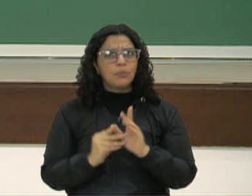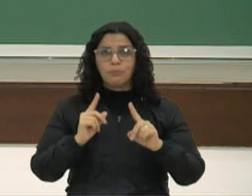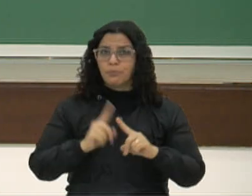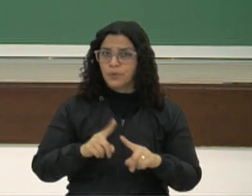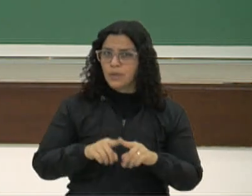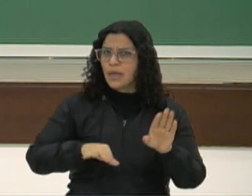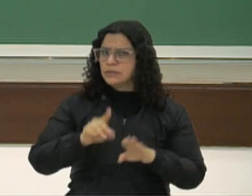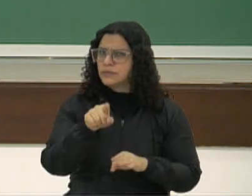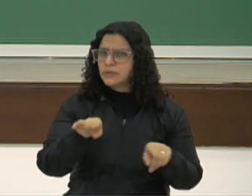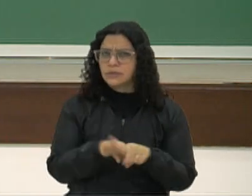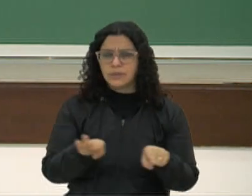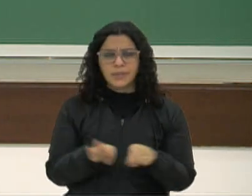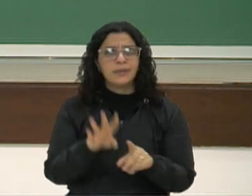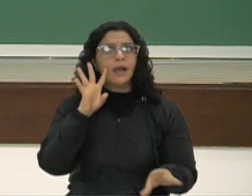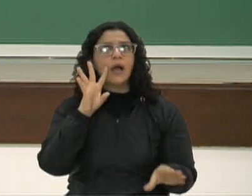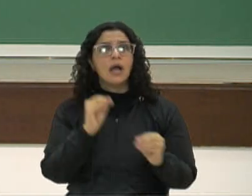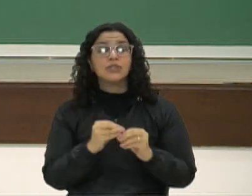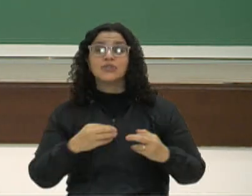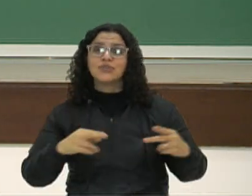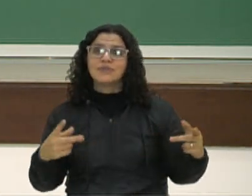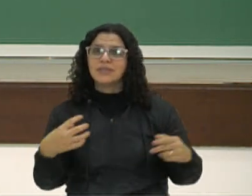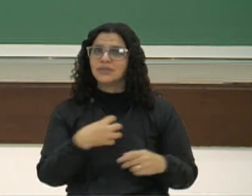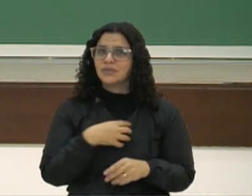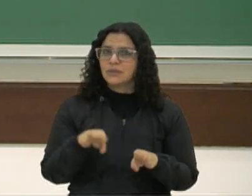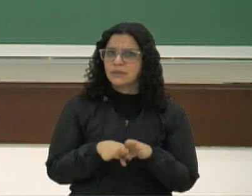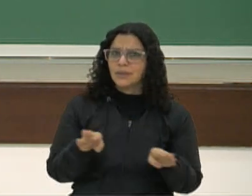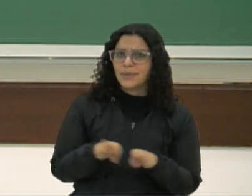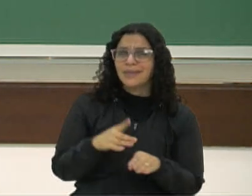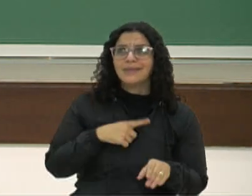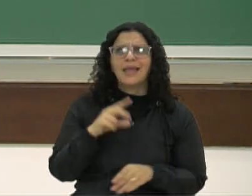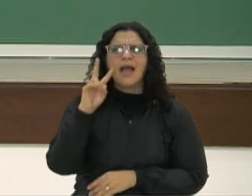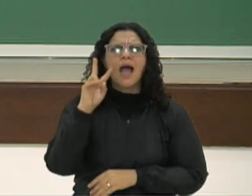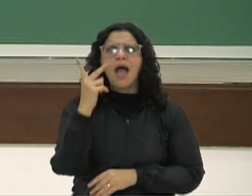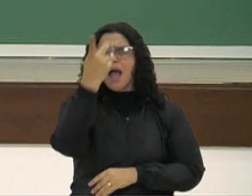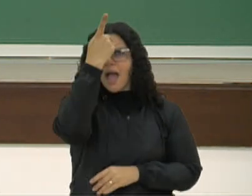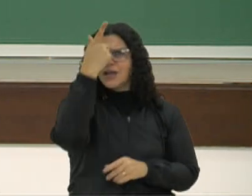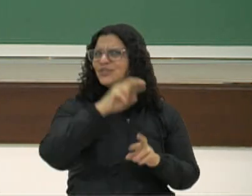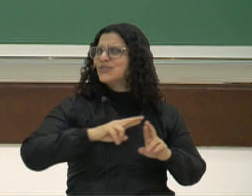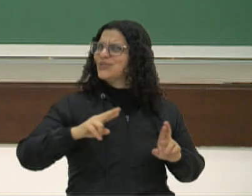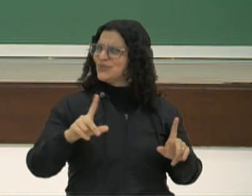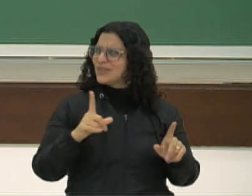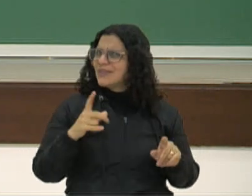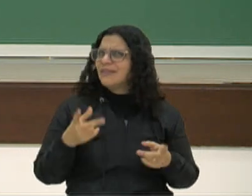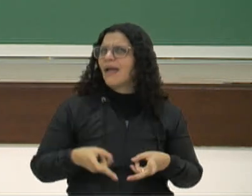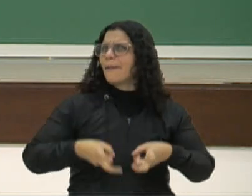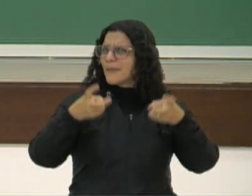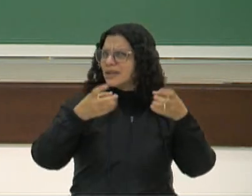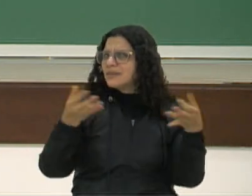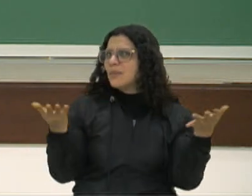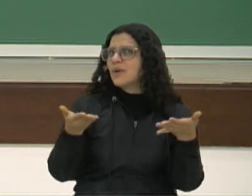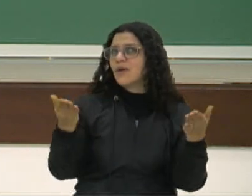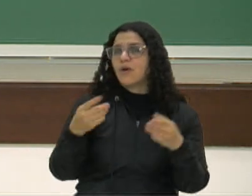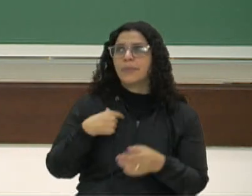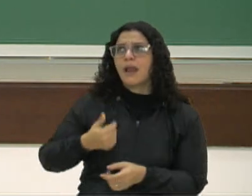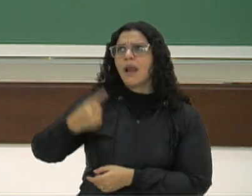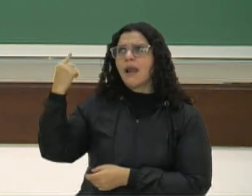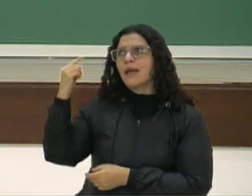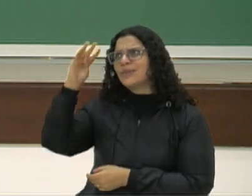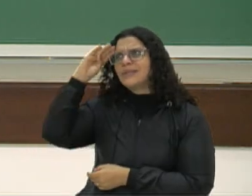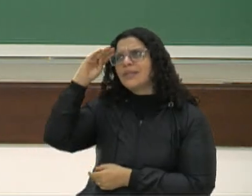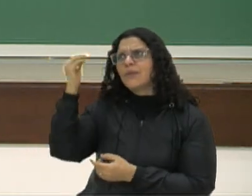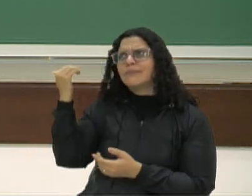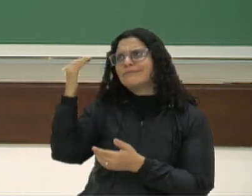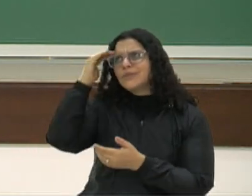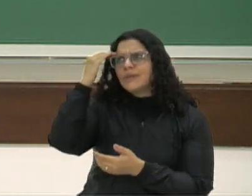De repente você vai ter uma compreensão diferente do assunto, vai ter um insight, né? A gente costuma chamar de insight, vai compreender aquilo que você não compreendeu nas